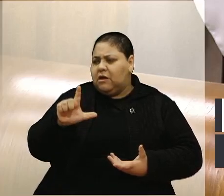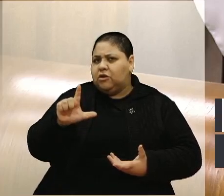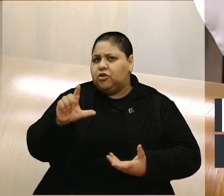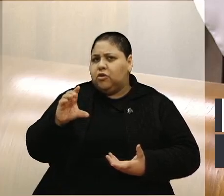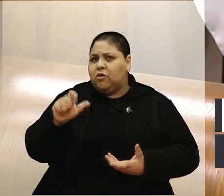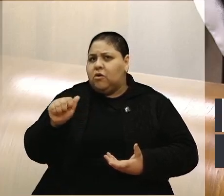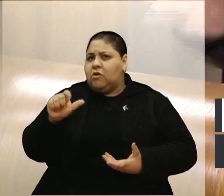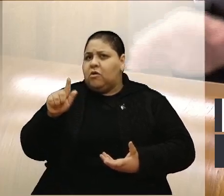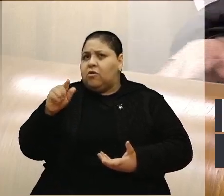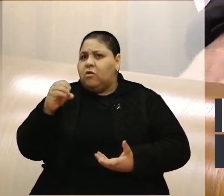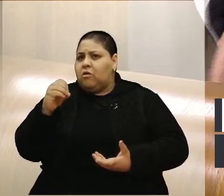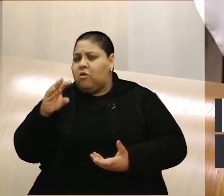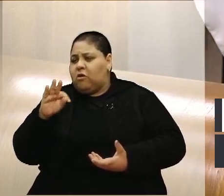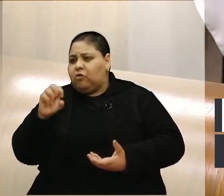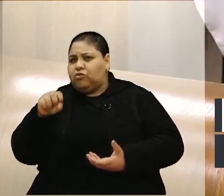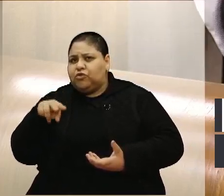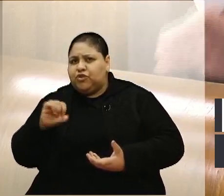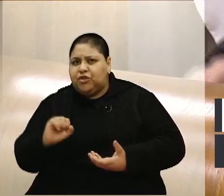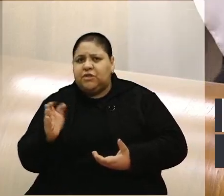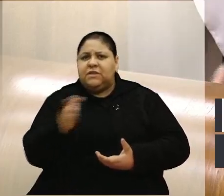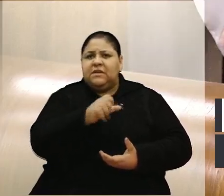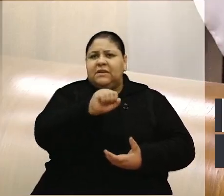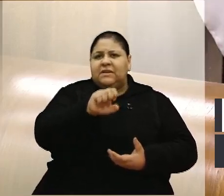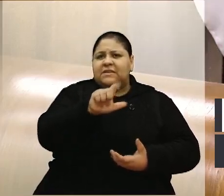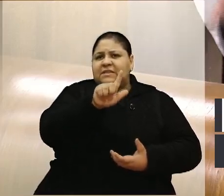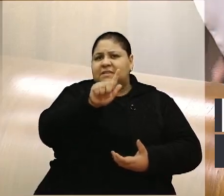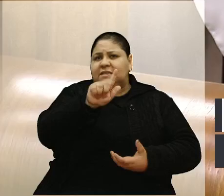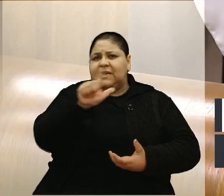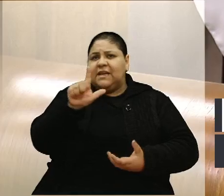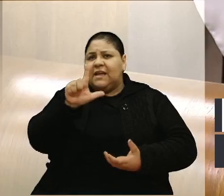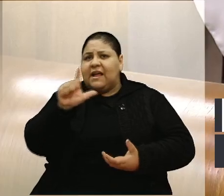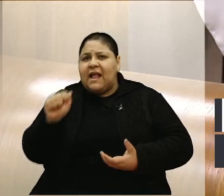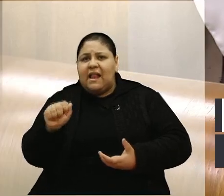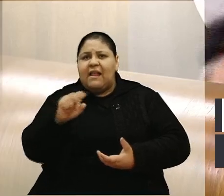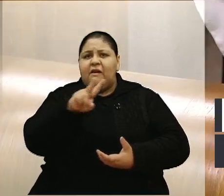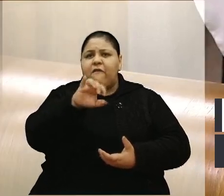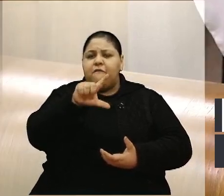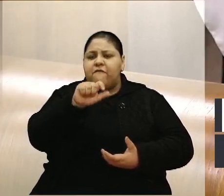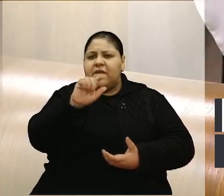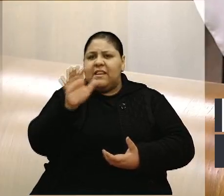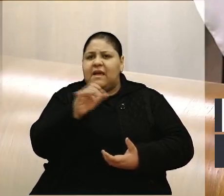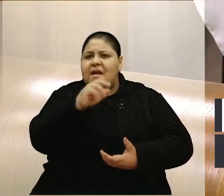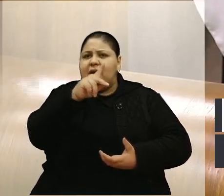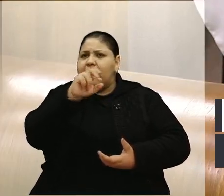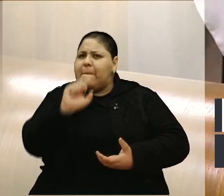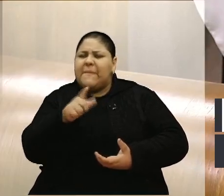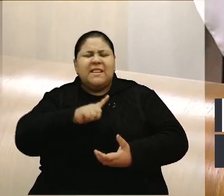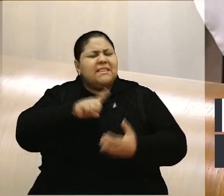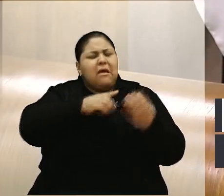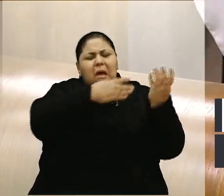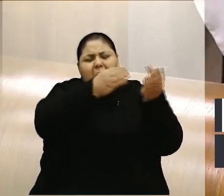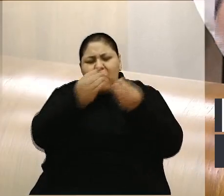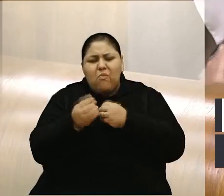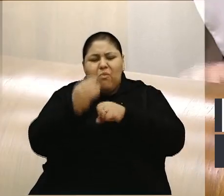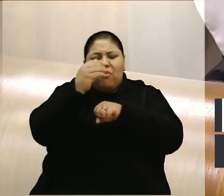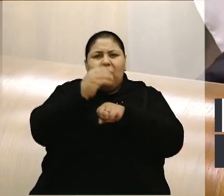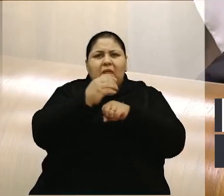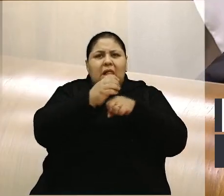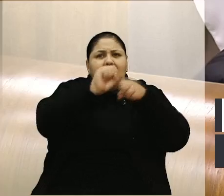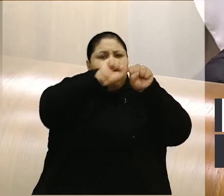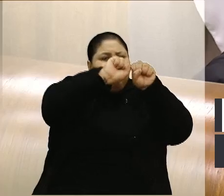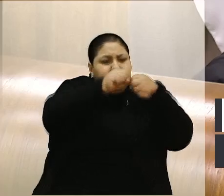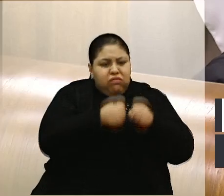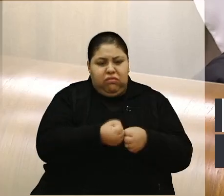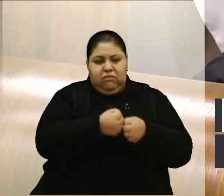na Panaroto Segala, no Vila IP, na Venâncio Guarese. Nós temos muitos estragos